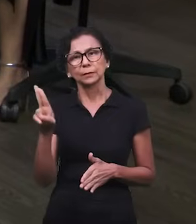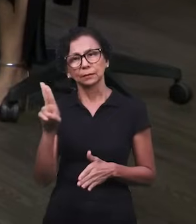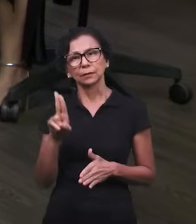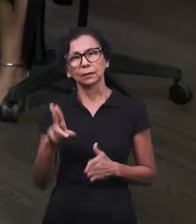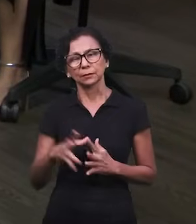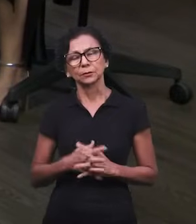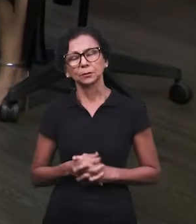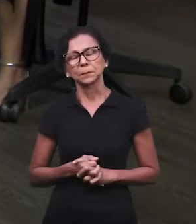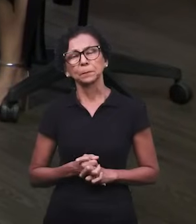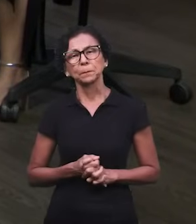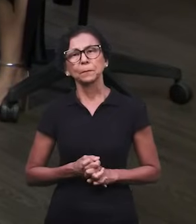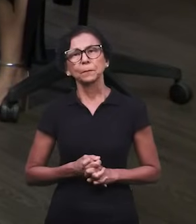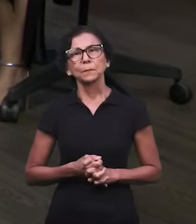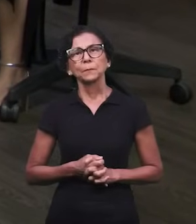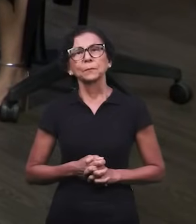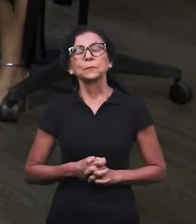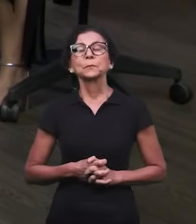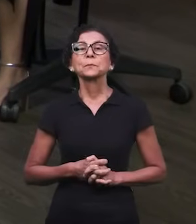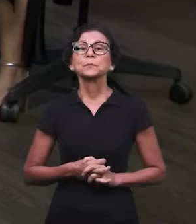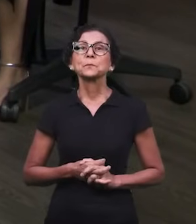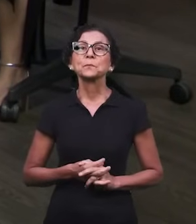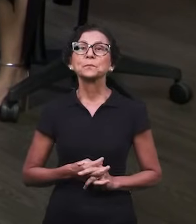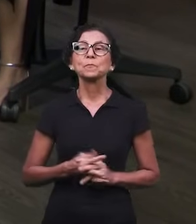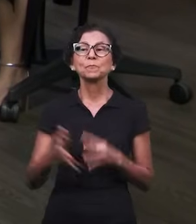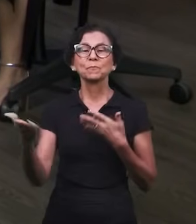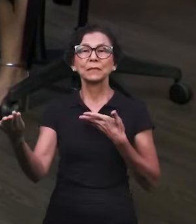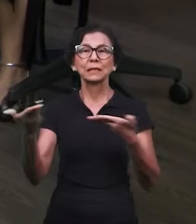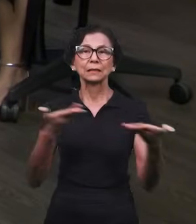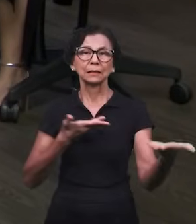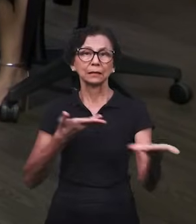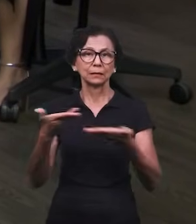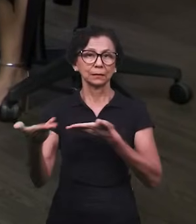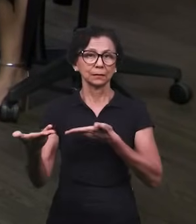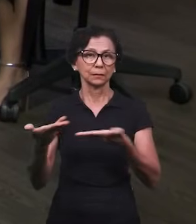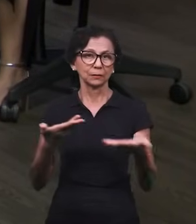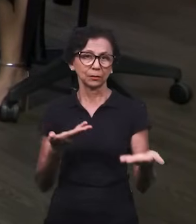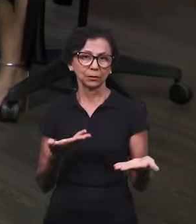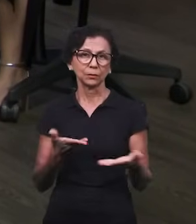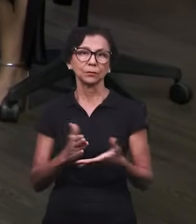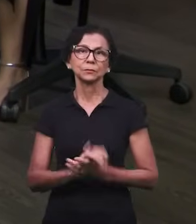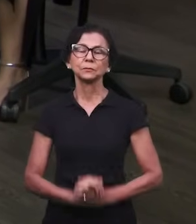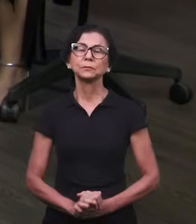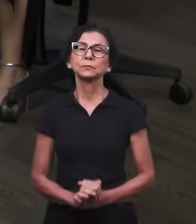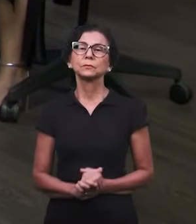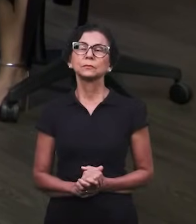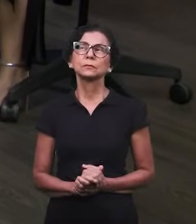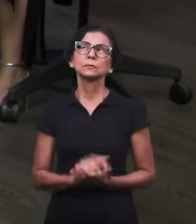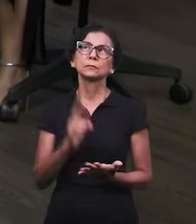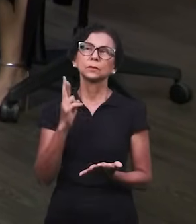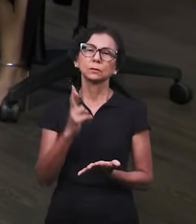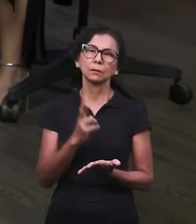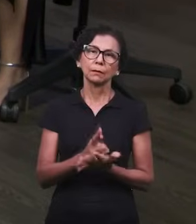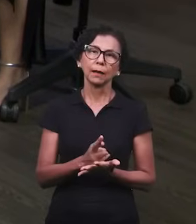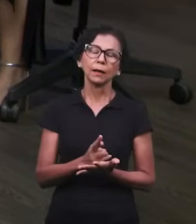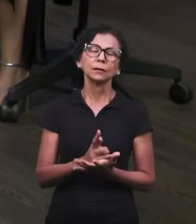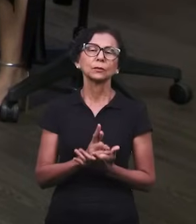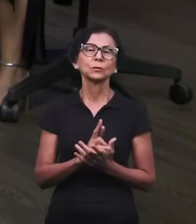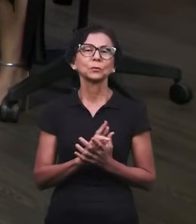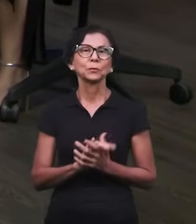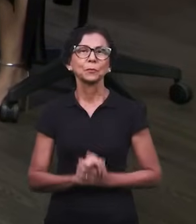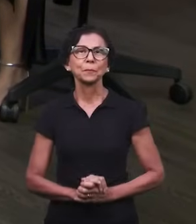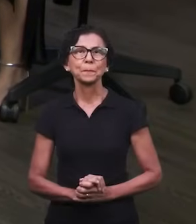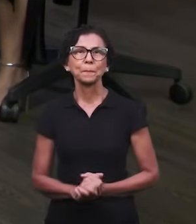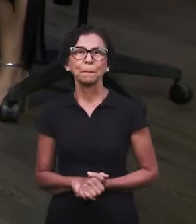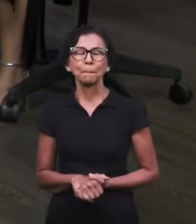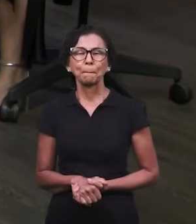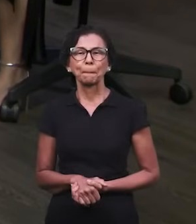no Nordeste. Mas essa interação que você faz constitui uma expressão da